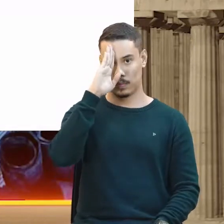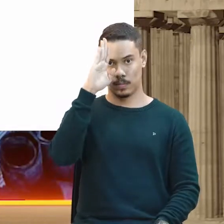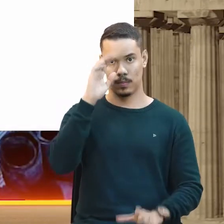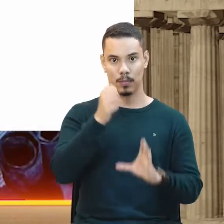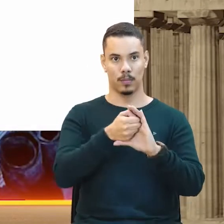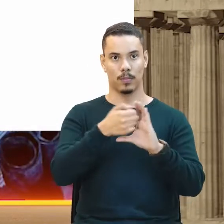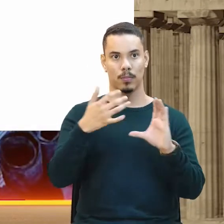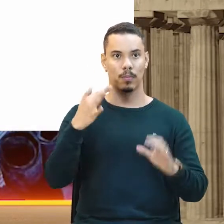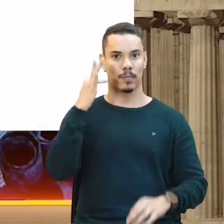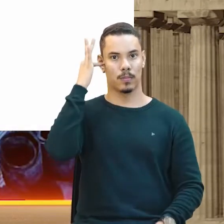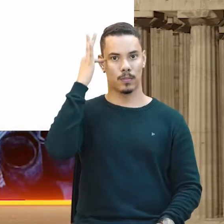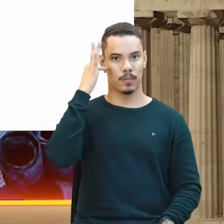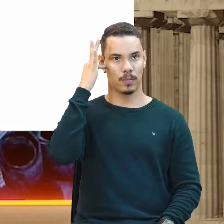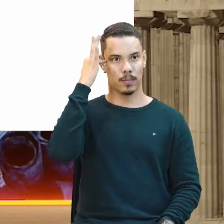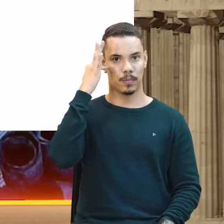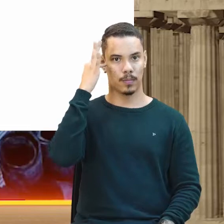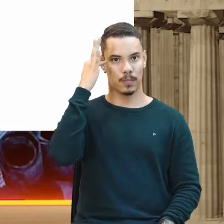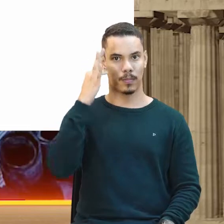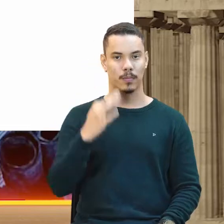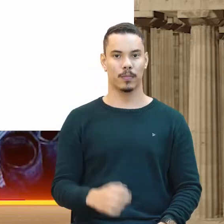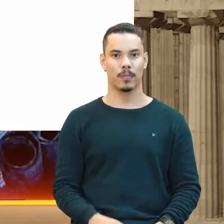filosofia medieval. Vamos lá, então?